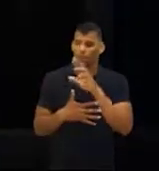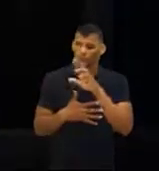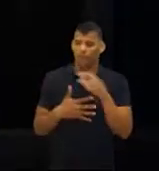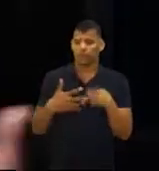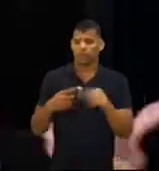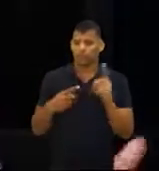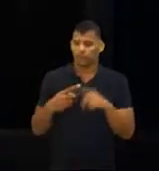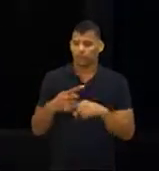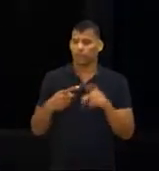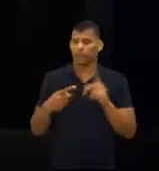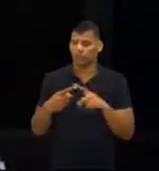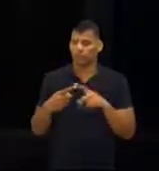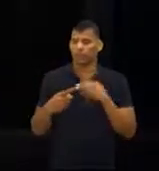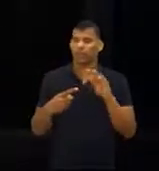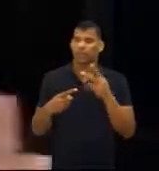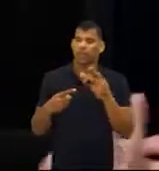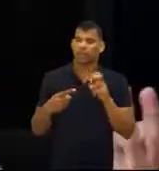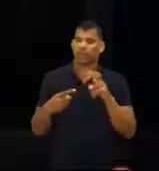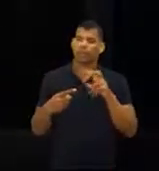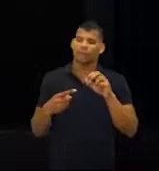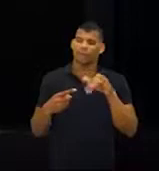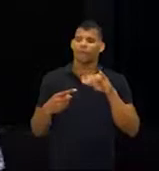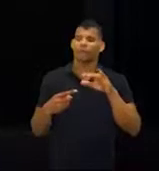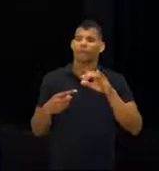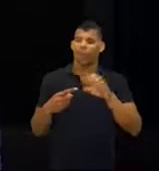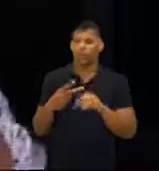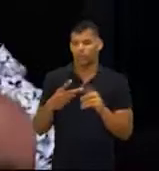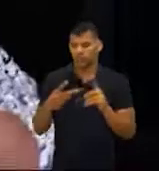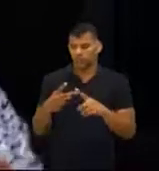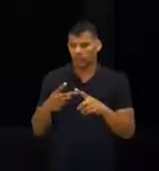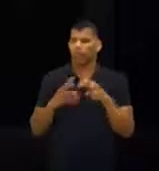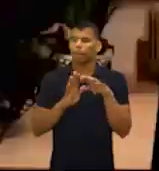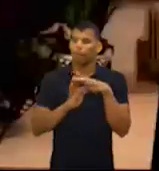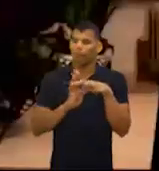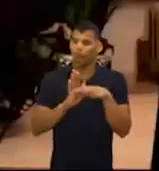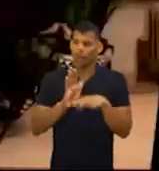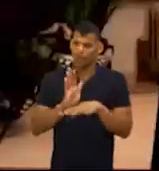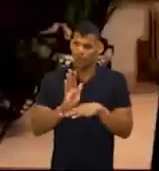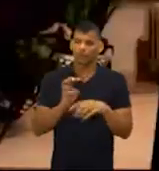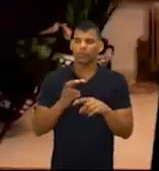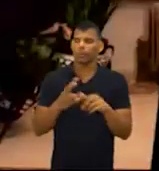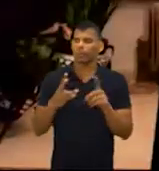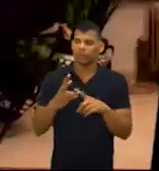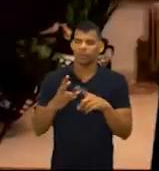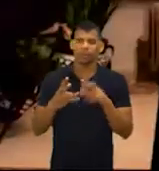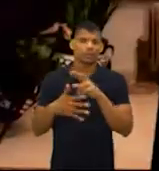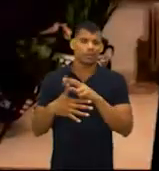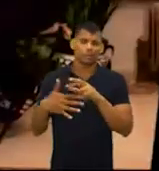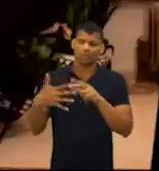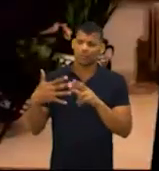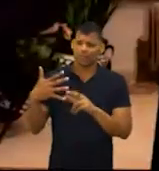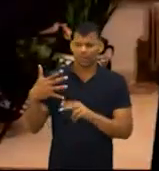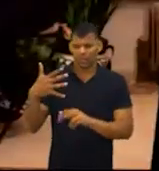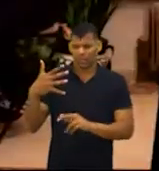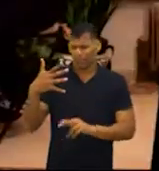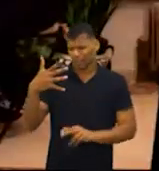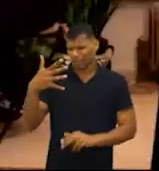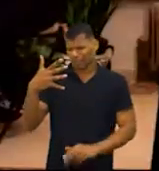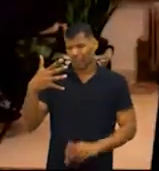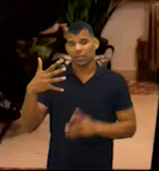de barzinho, que depois se revela, e o The Voice Brasil e outros programas de televisão que as pessoas podem lançar, e